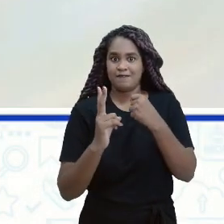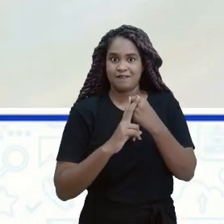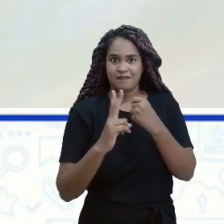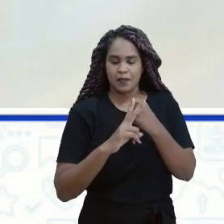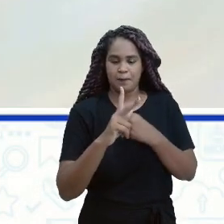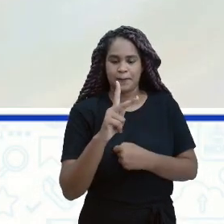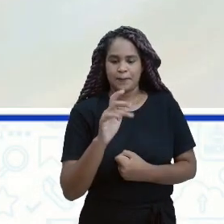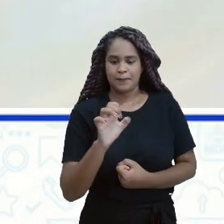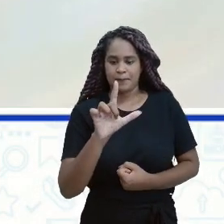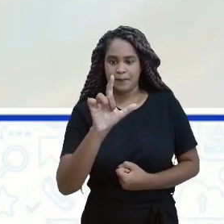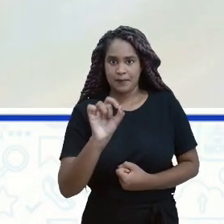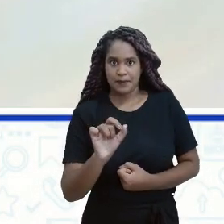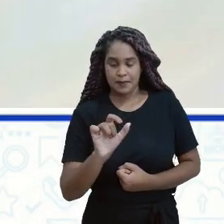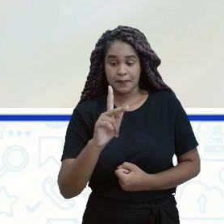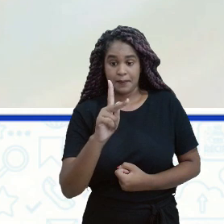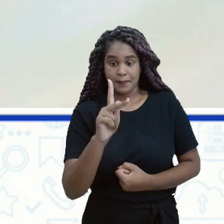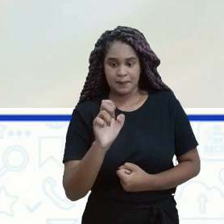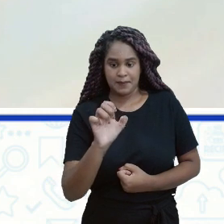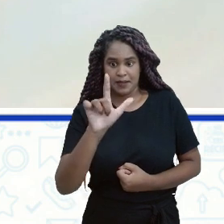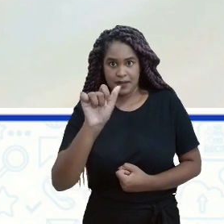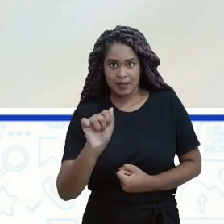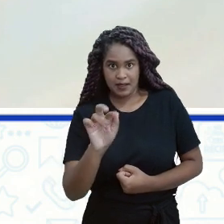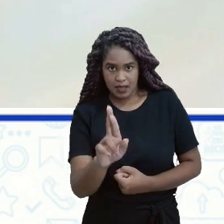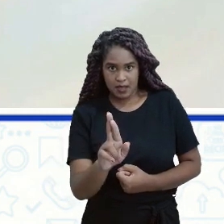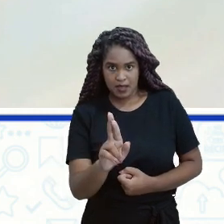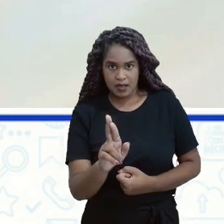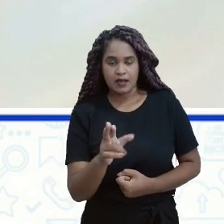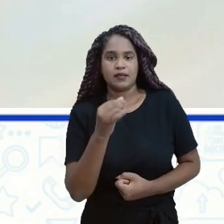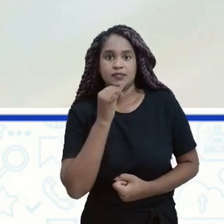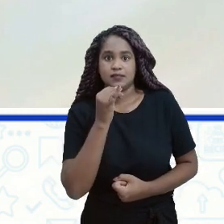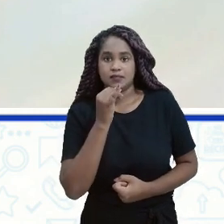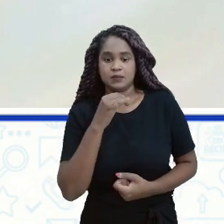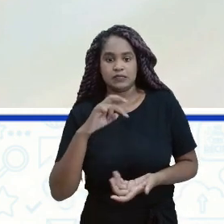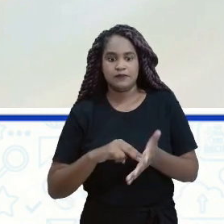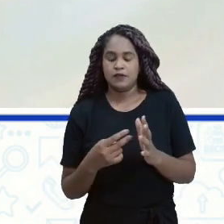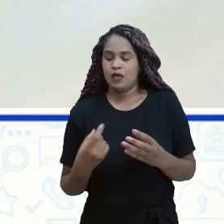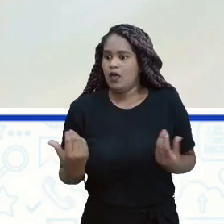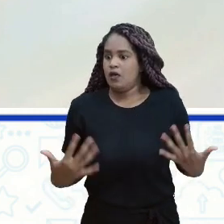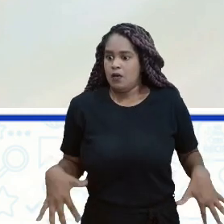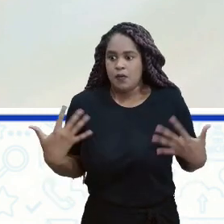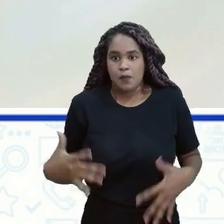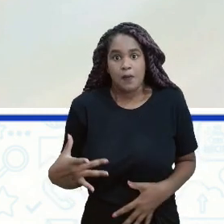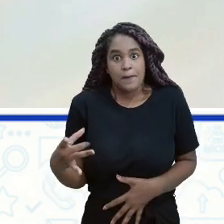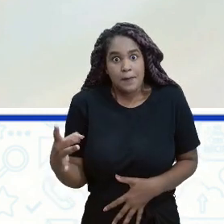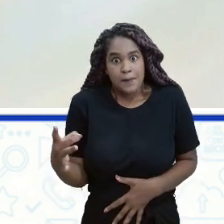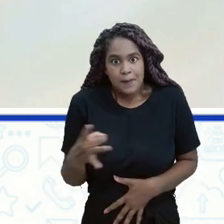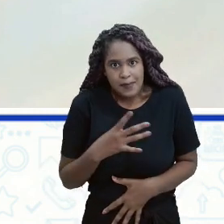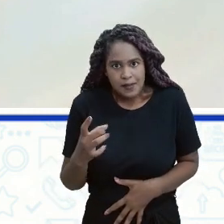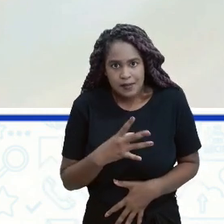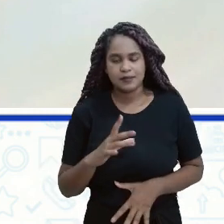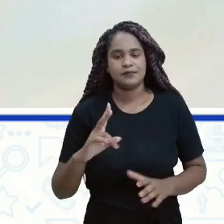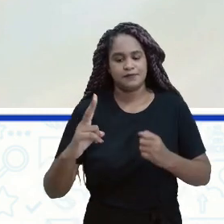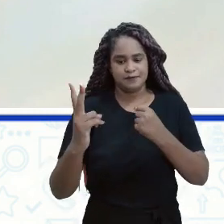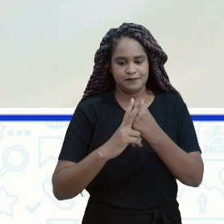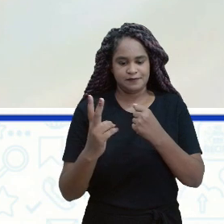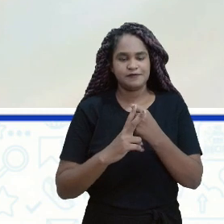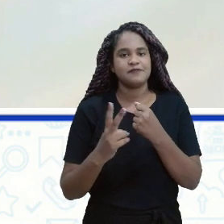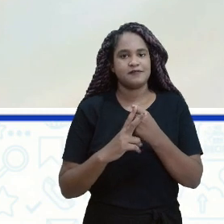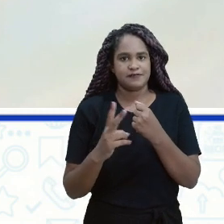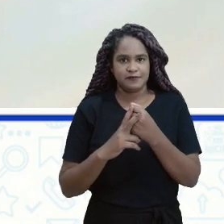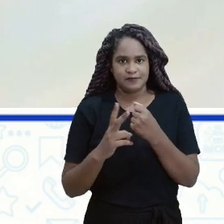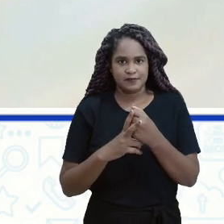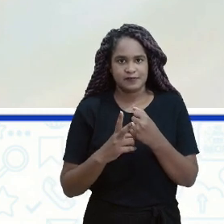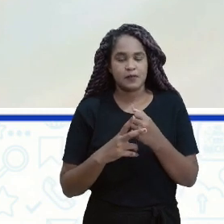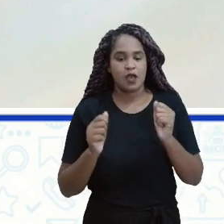sendo conjugado, né? Eu me pelo de medo de aranhas, de lagartixa. Então, aqui a gente tem o verbo sendo conjugado, a gente tem